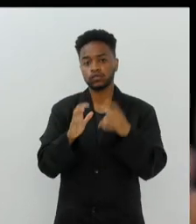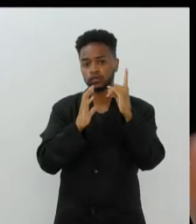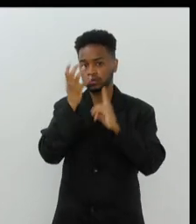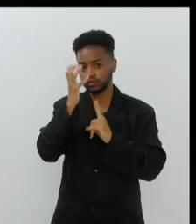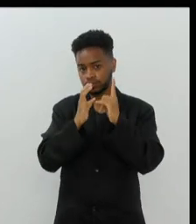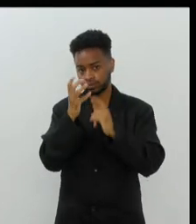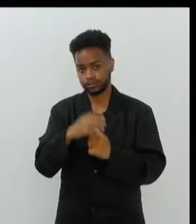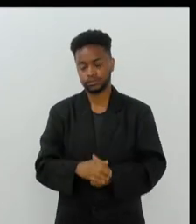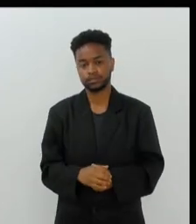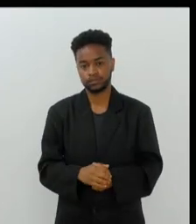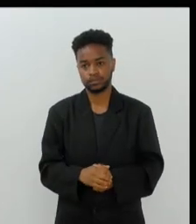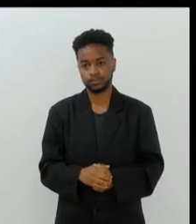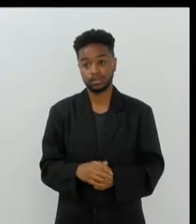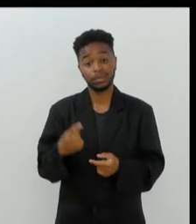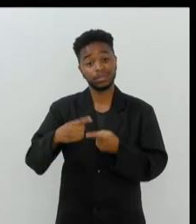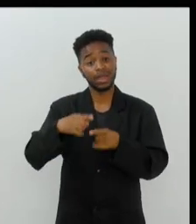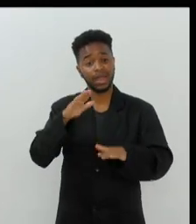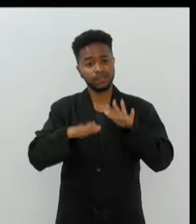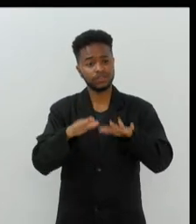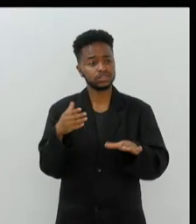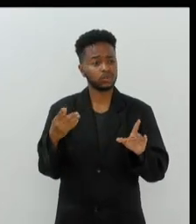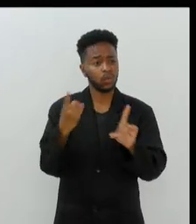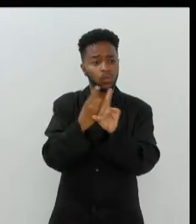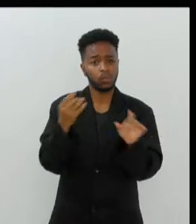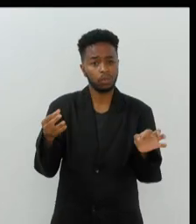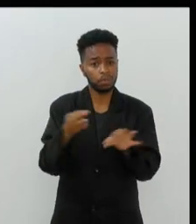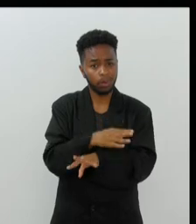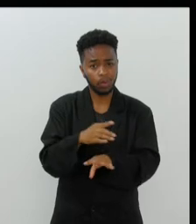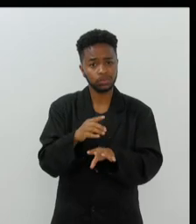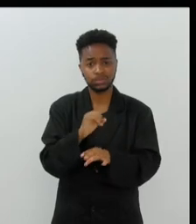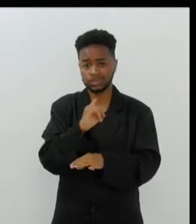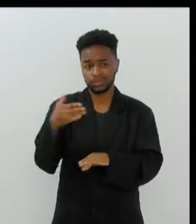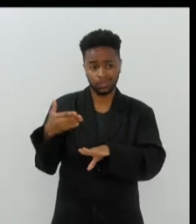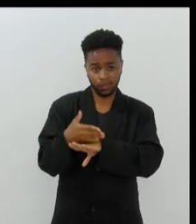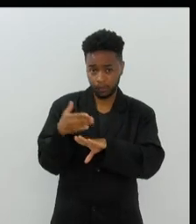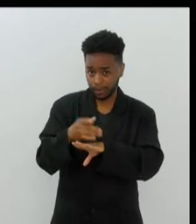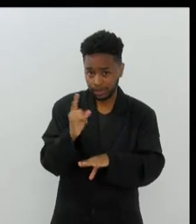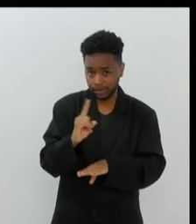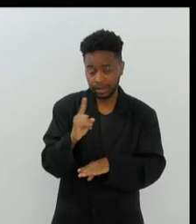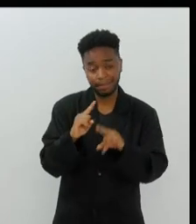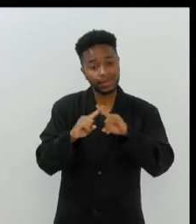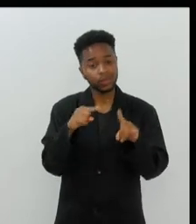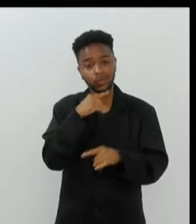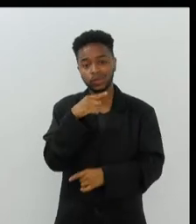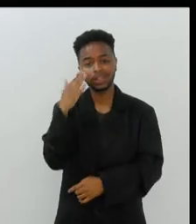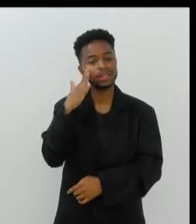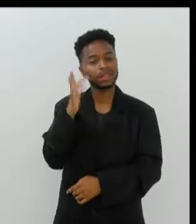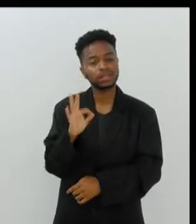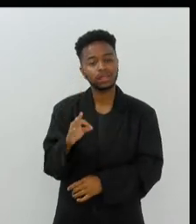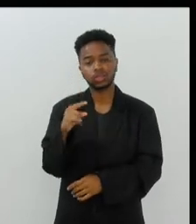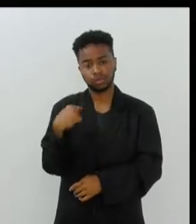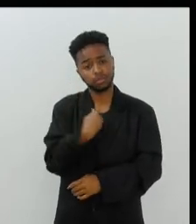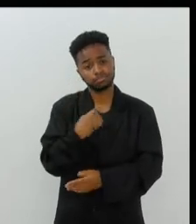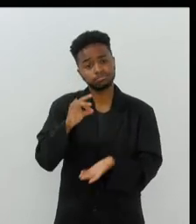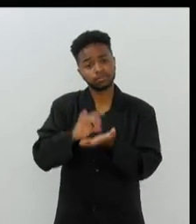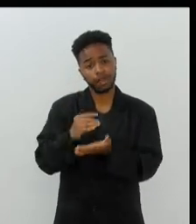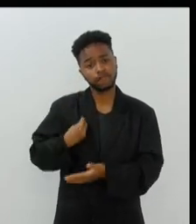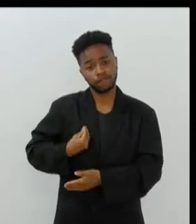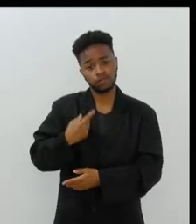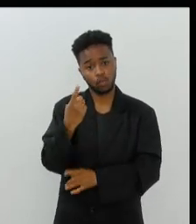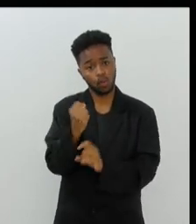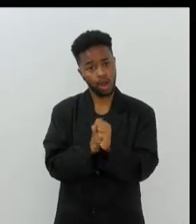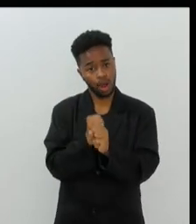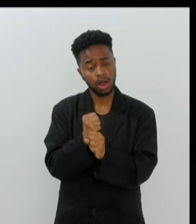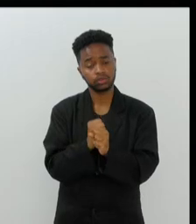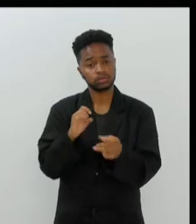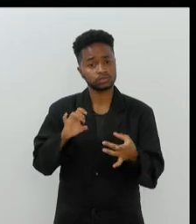que funciona o carnaval. É, porque às vezes a gente vê o espetáculo pronto, quem não é do nosso mundo, e não entende, né, que a gente